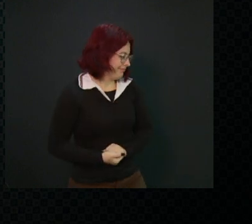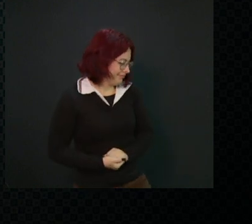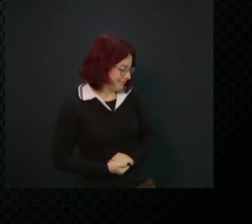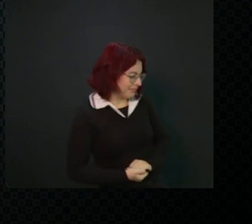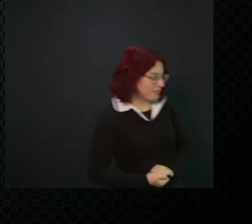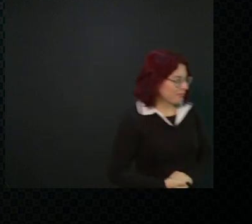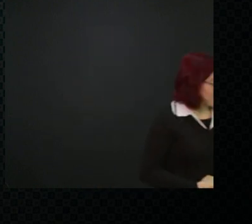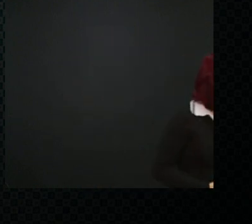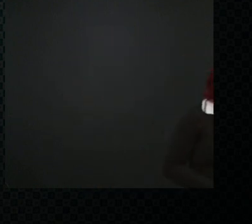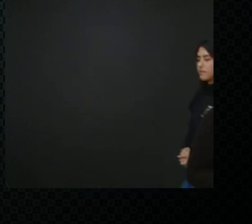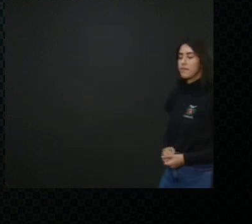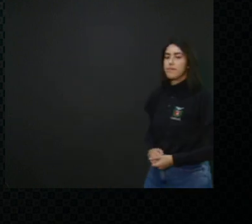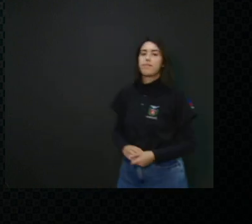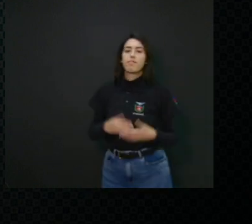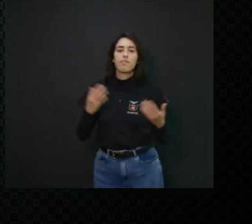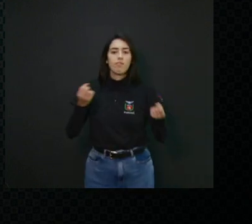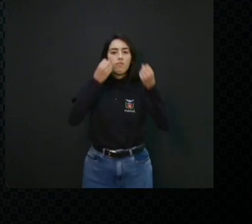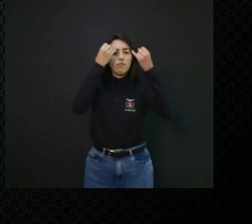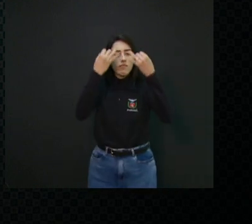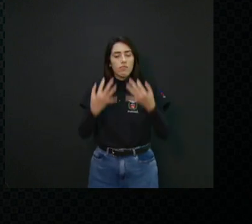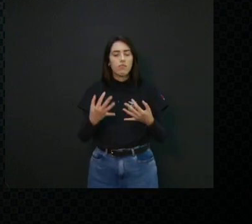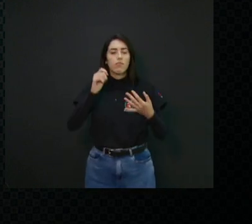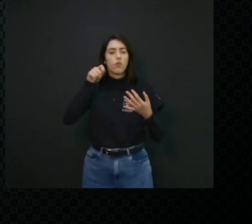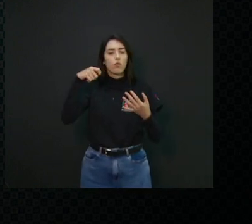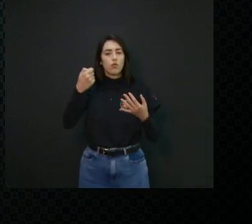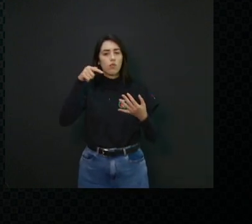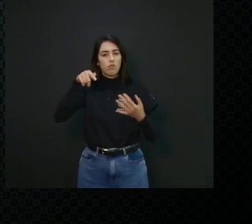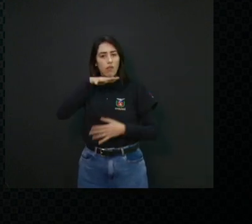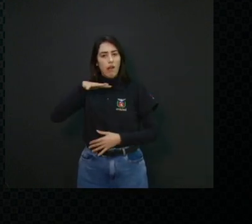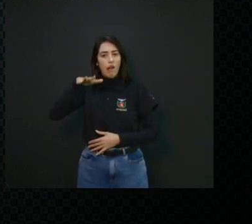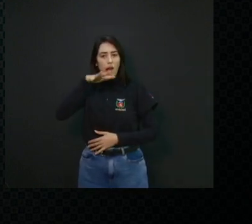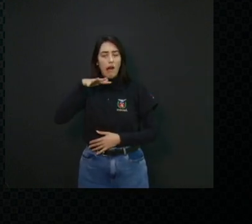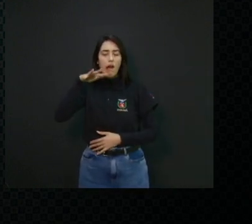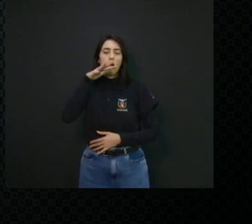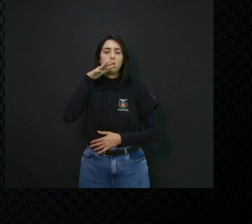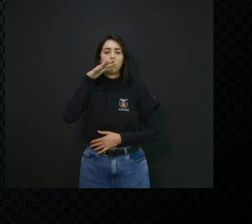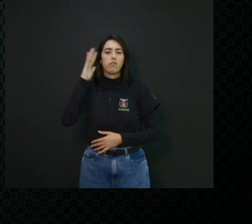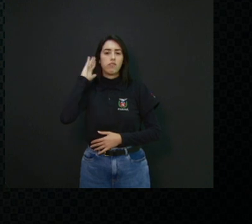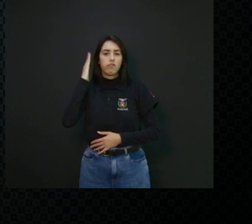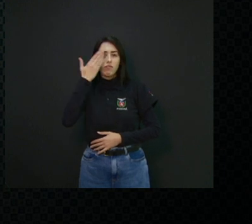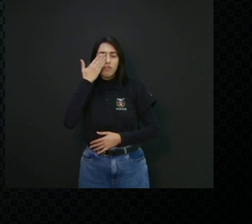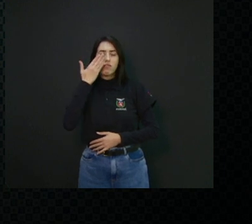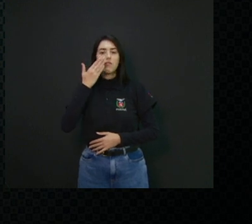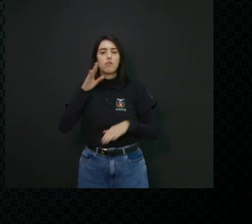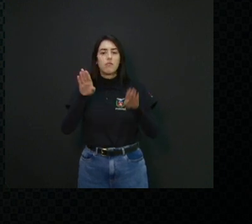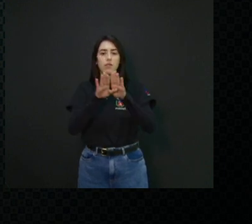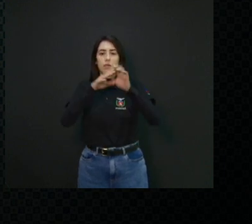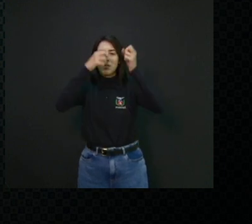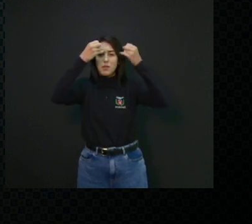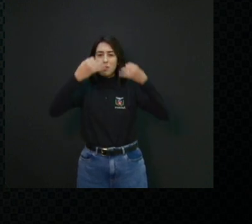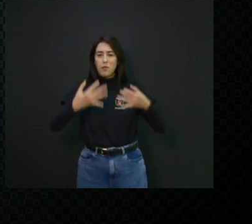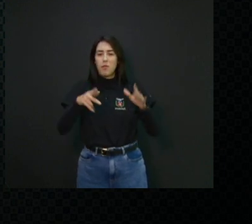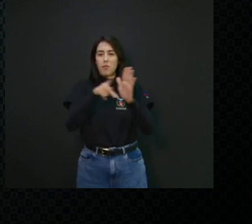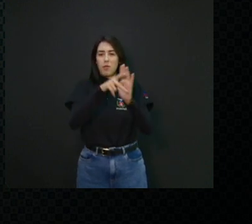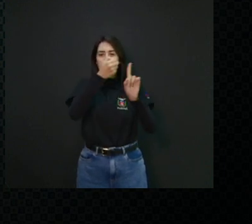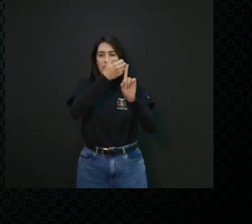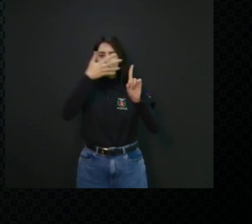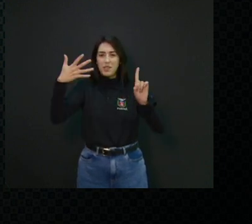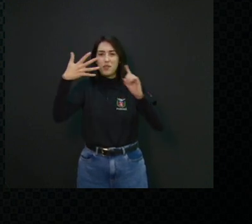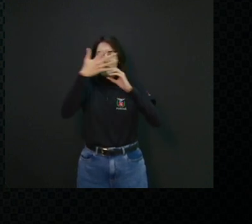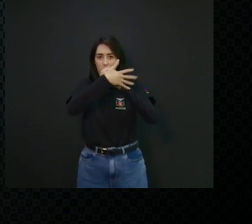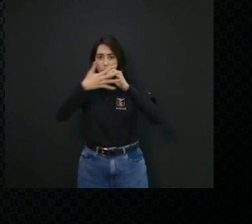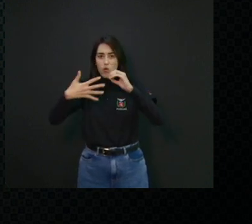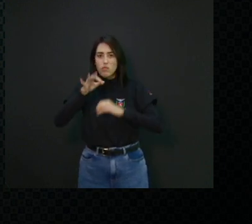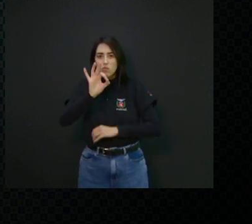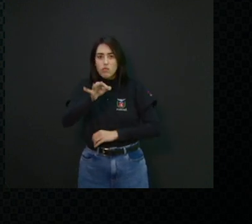falando um pouquinho, né, sobre etiologia, né, a gente acabou indo direto para a síndrome de Usher, né, que também a gente